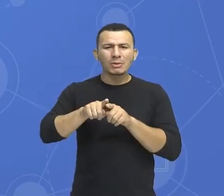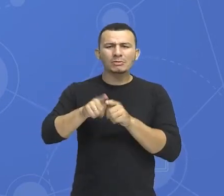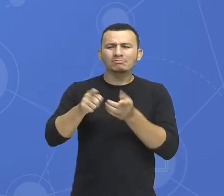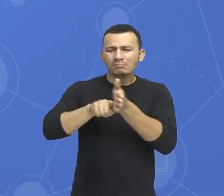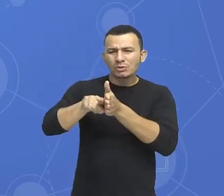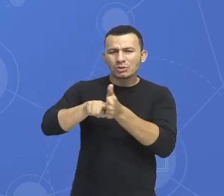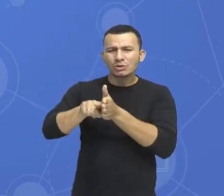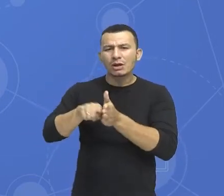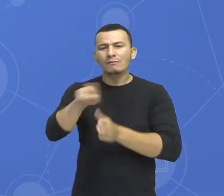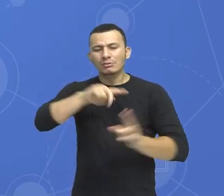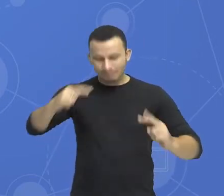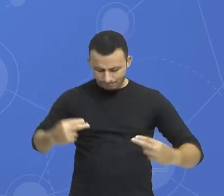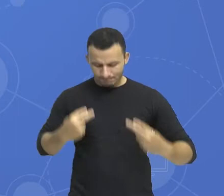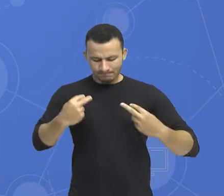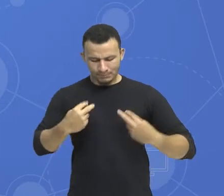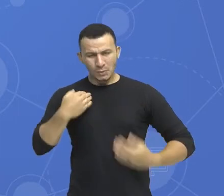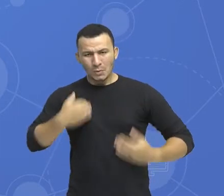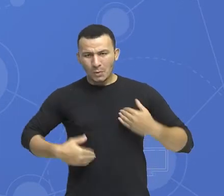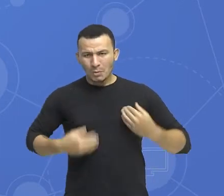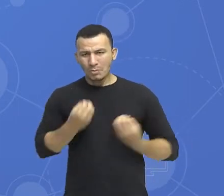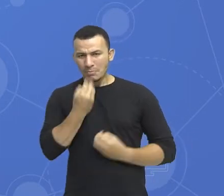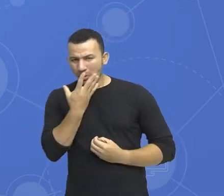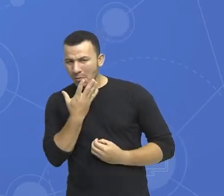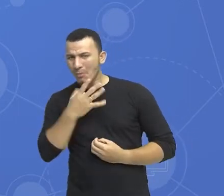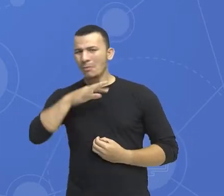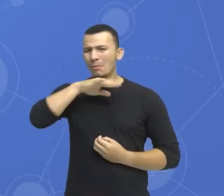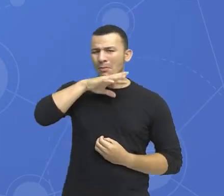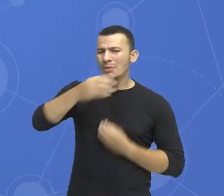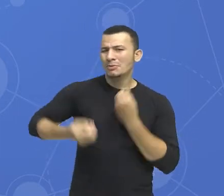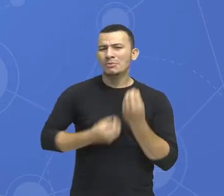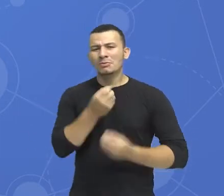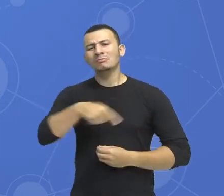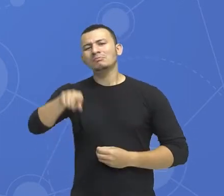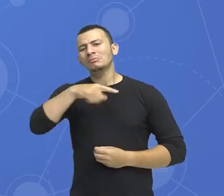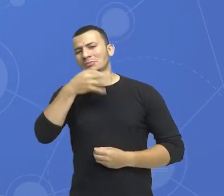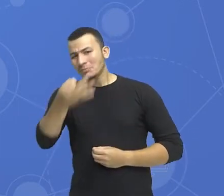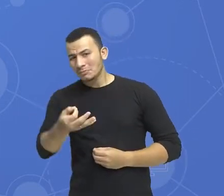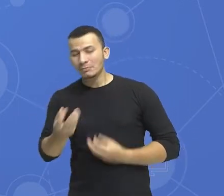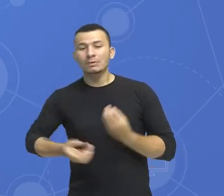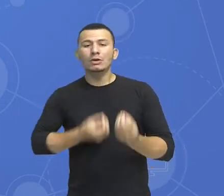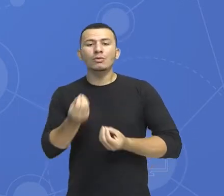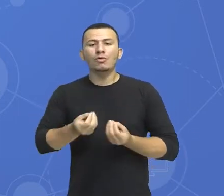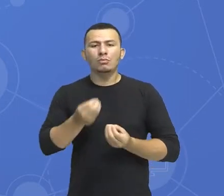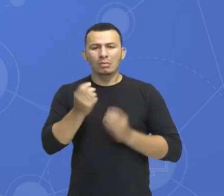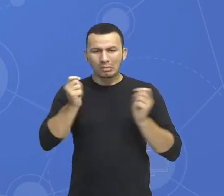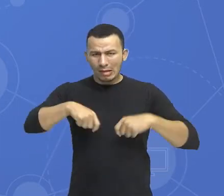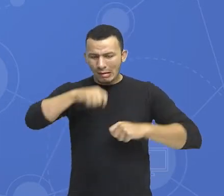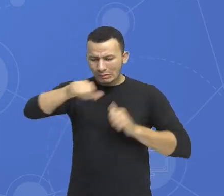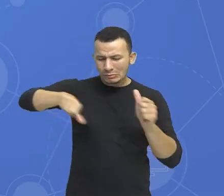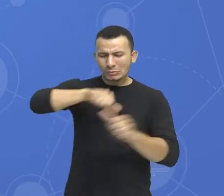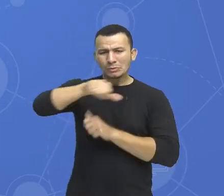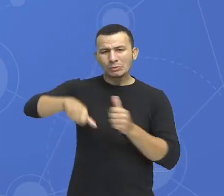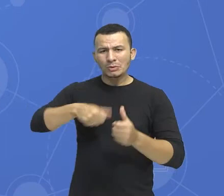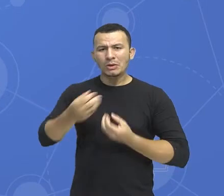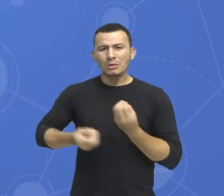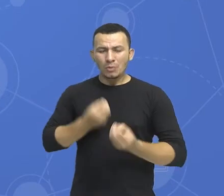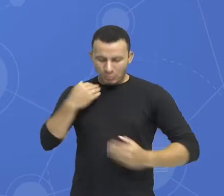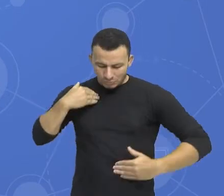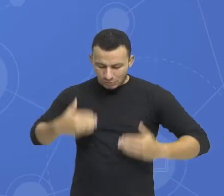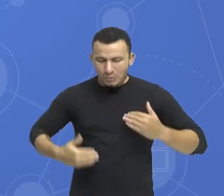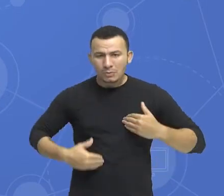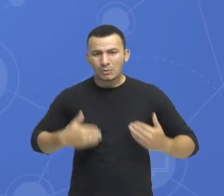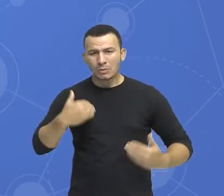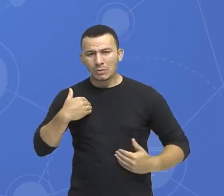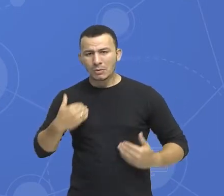o corpo de vocês? Vocês são satisfeitos com o corpo que vocês têm? Como que a gente pode modificar isso para a gente ter cada vez